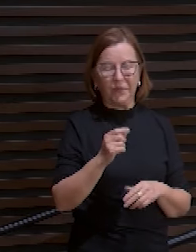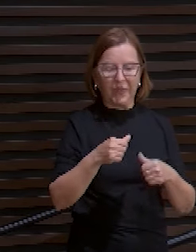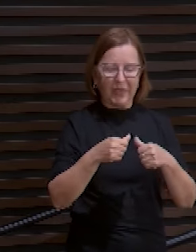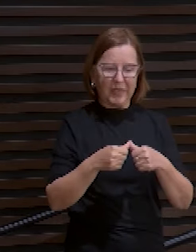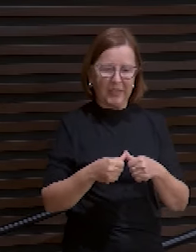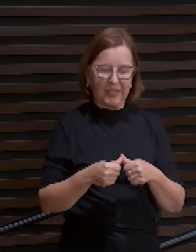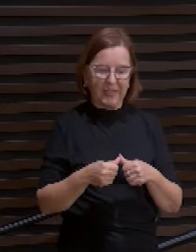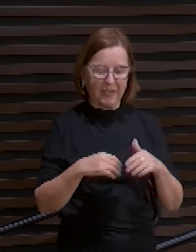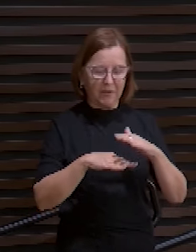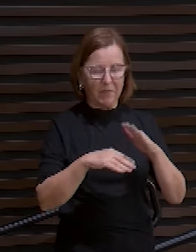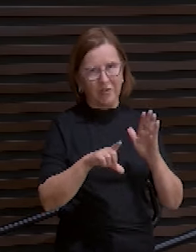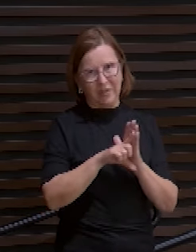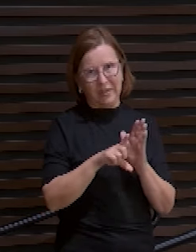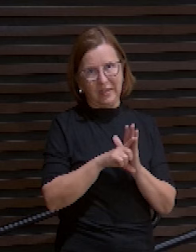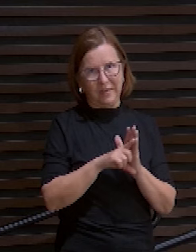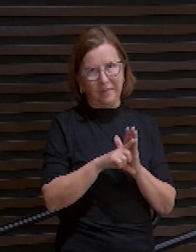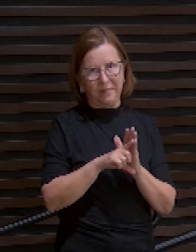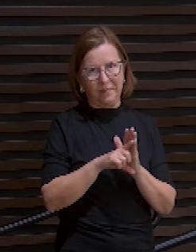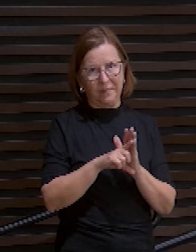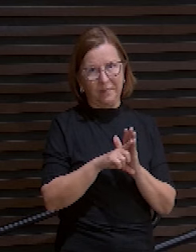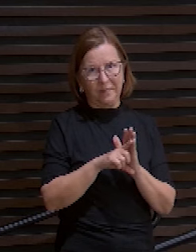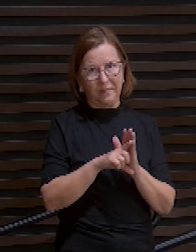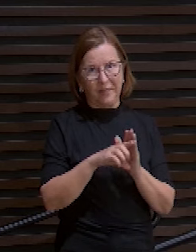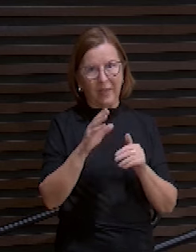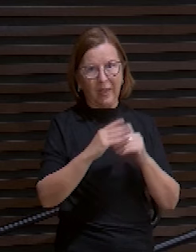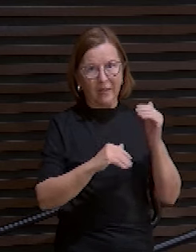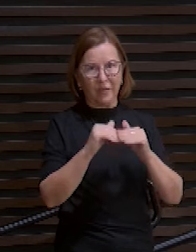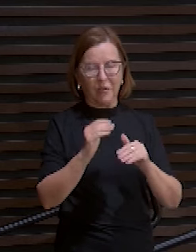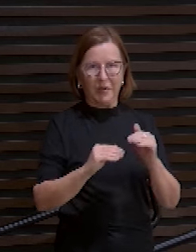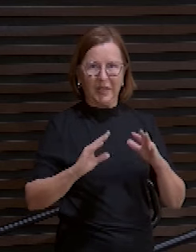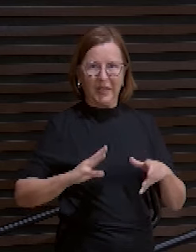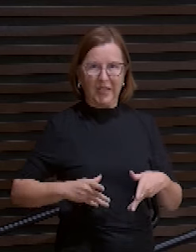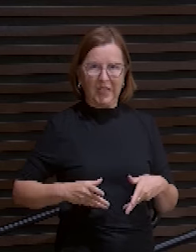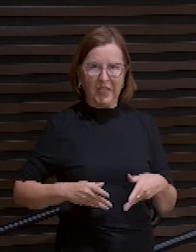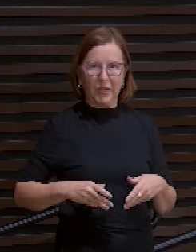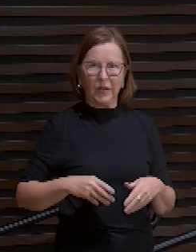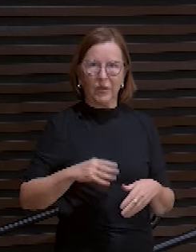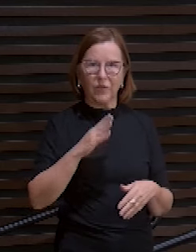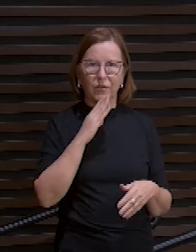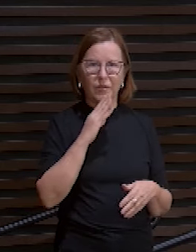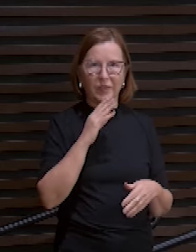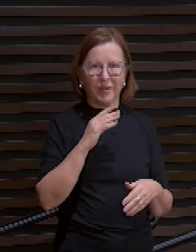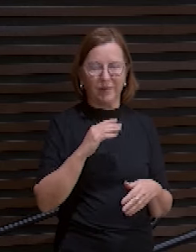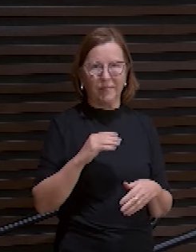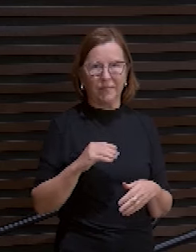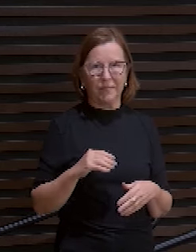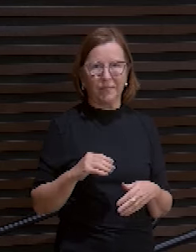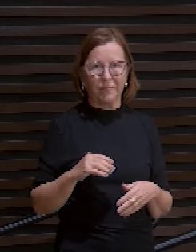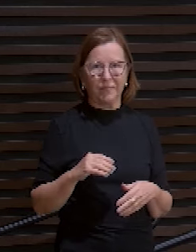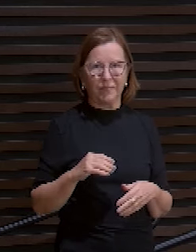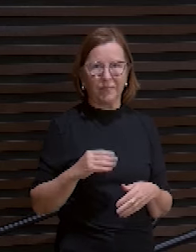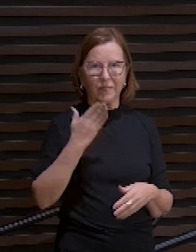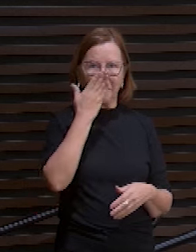sobre a Lei ora as obras da Carne são conhecidas e são